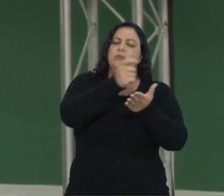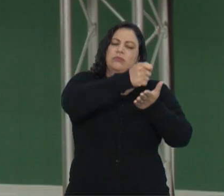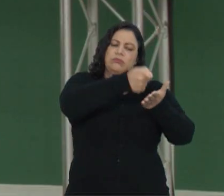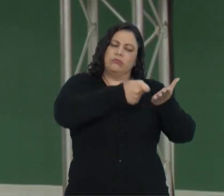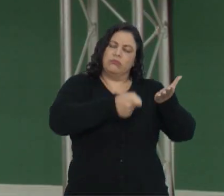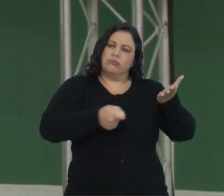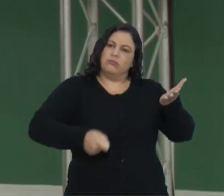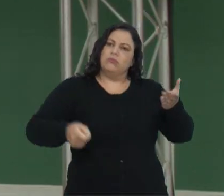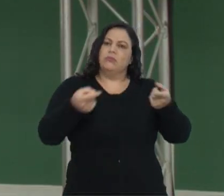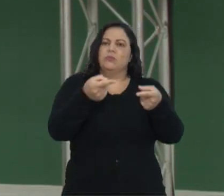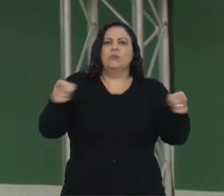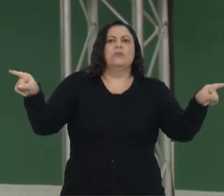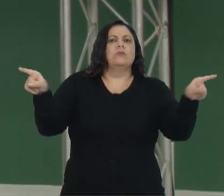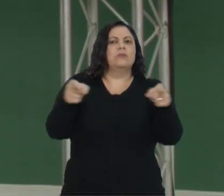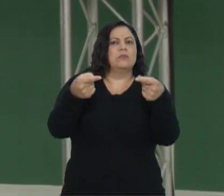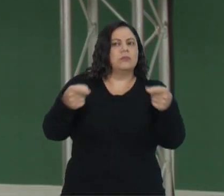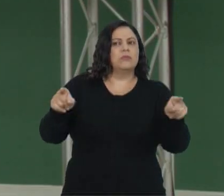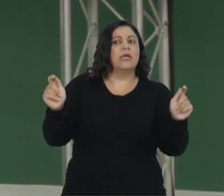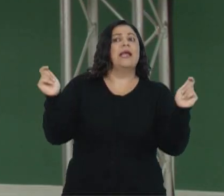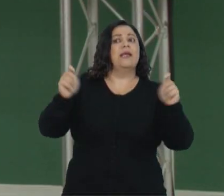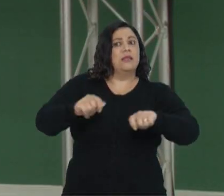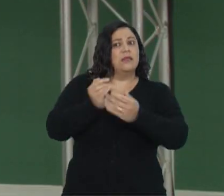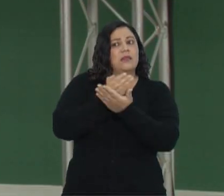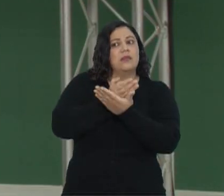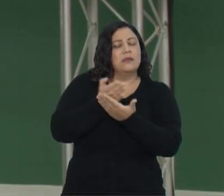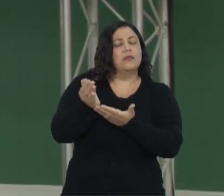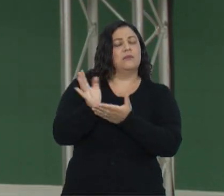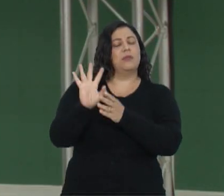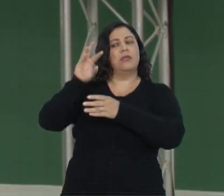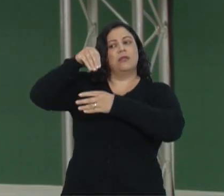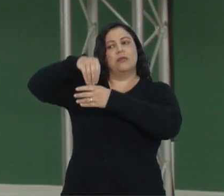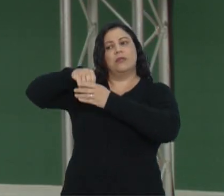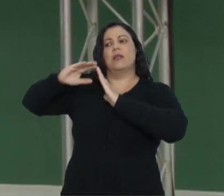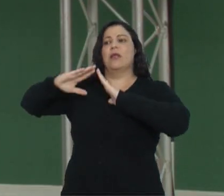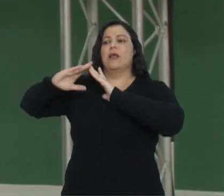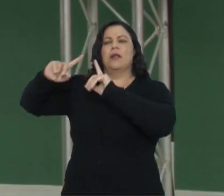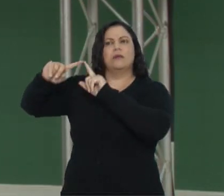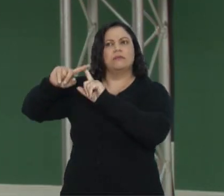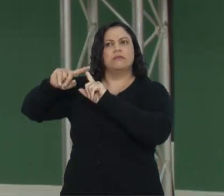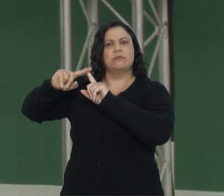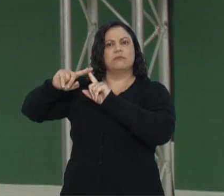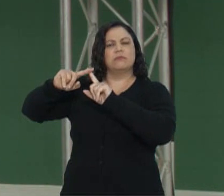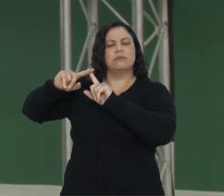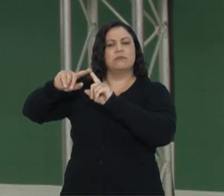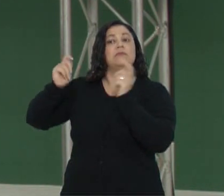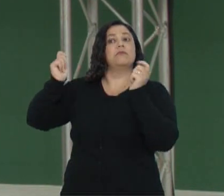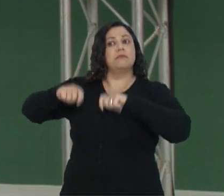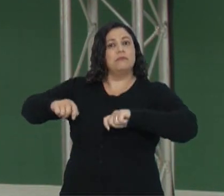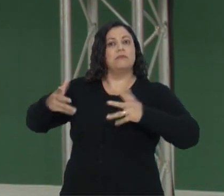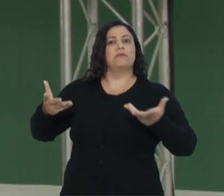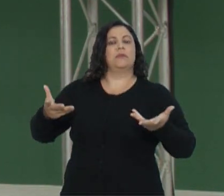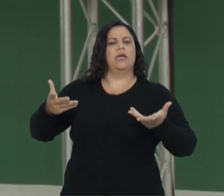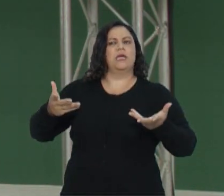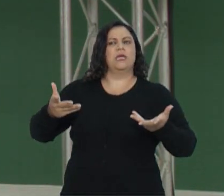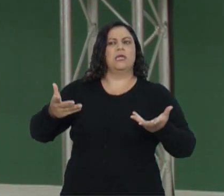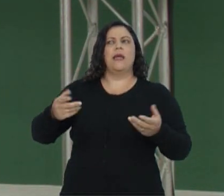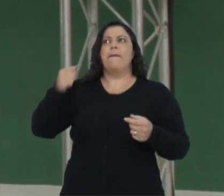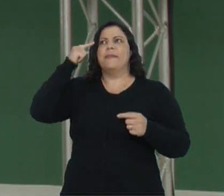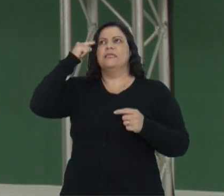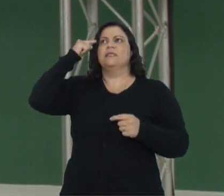instrumental. Gente, ele também começou na igreja, e a música dele era muito para frentex, que a gente fala,